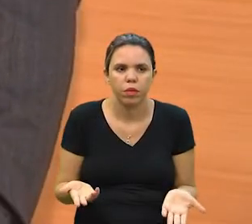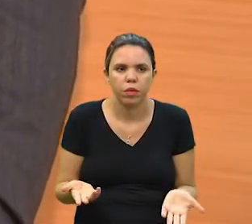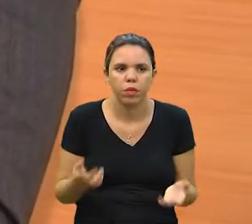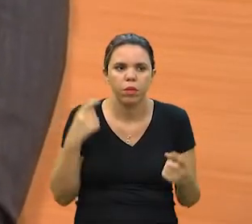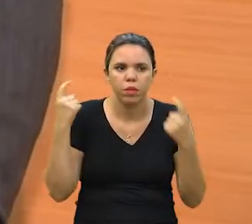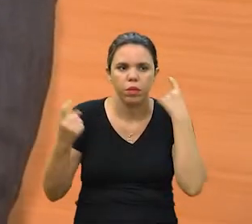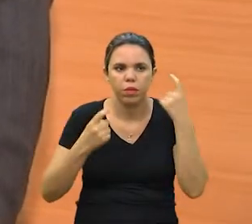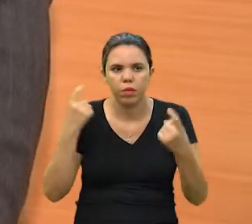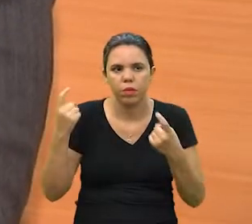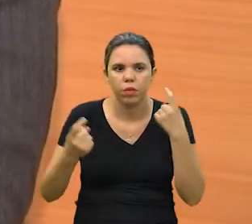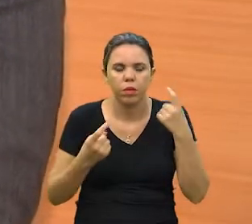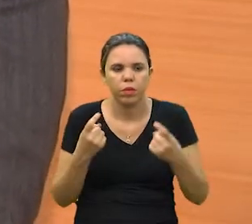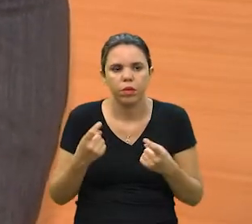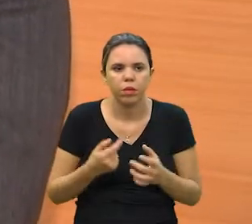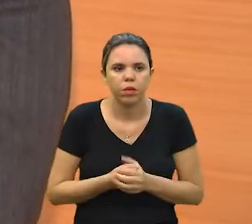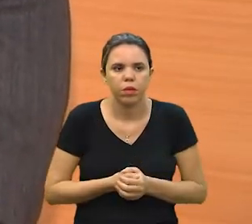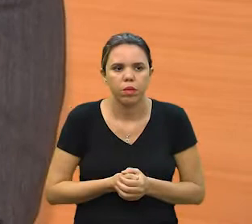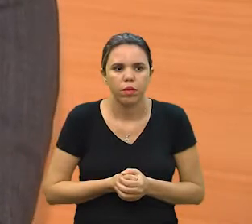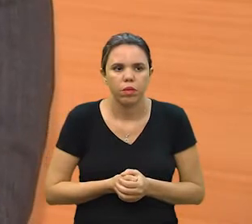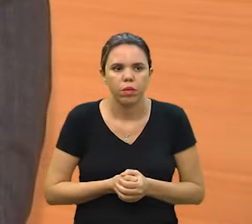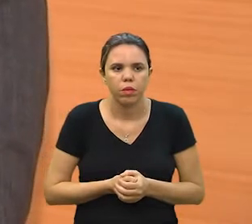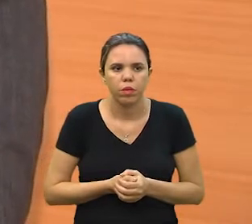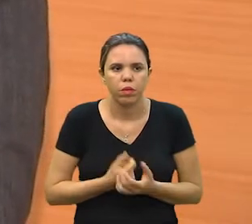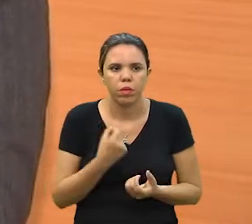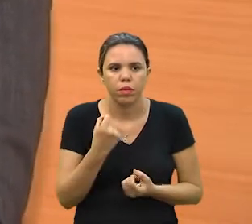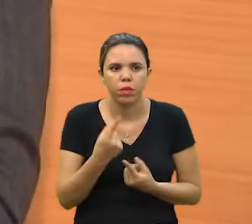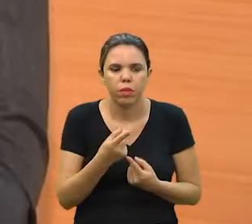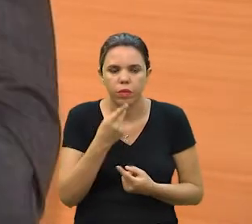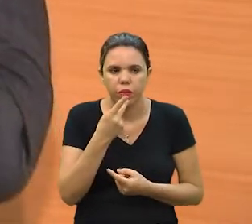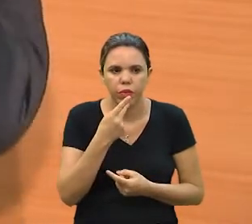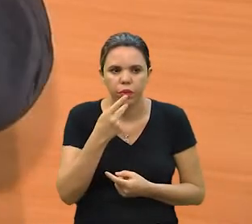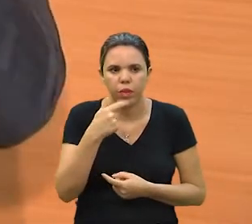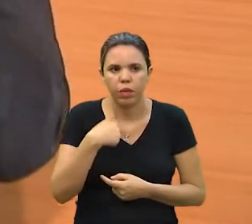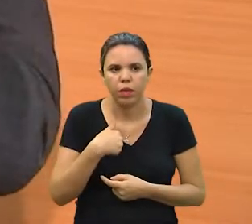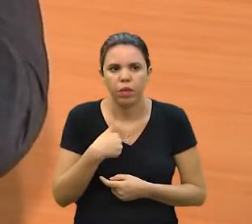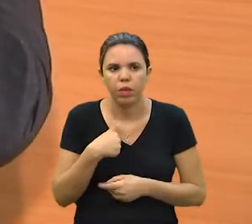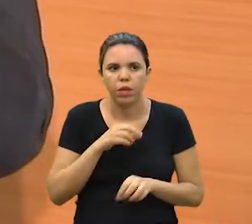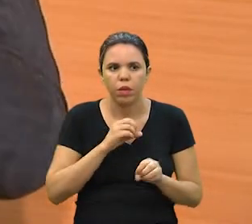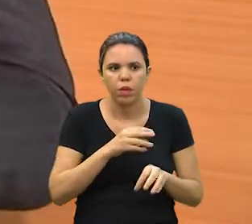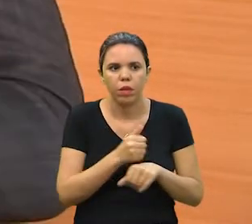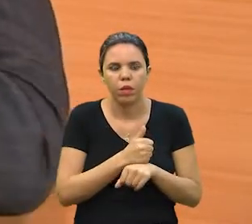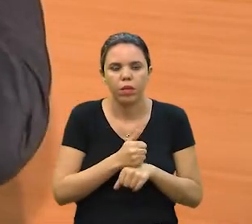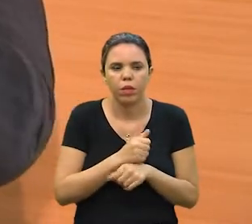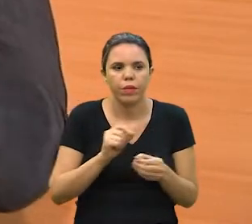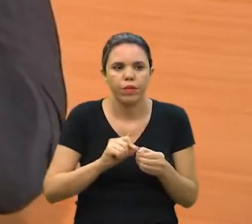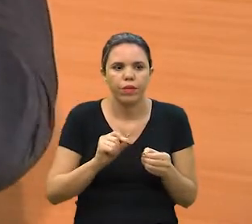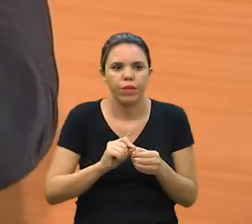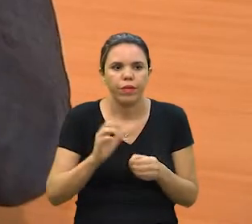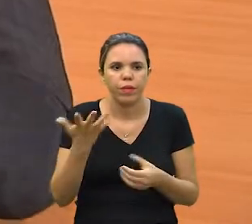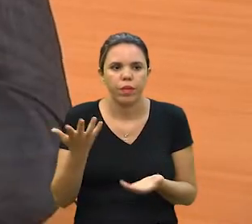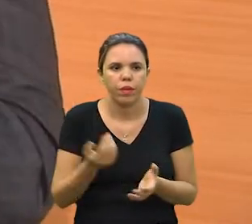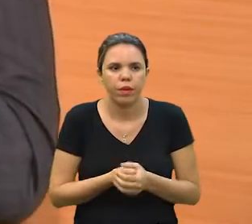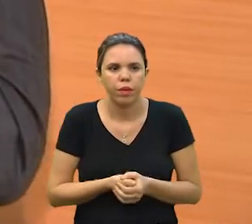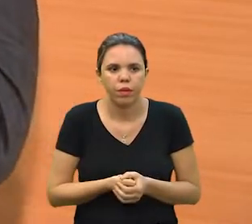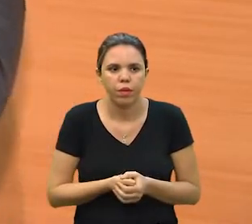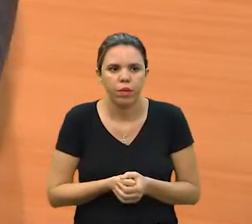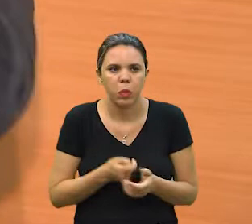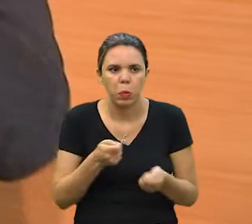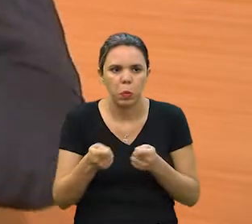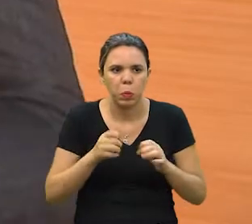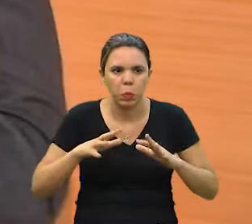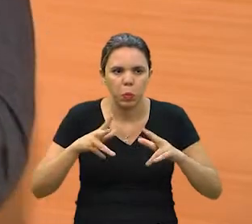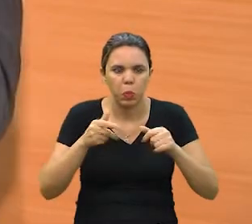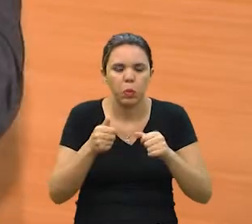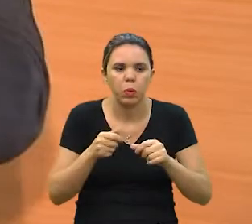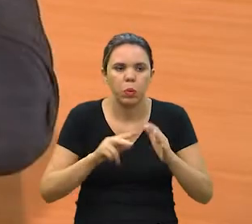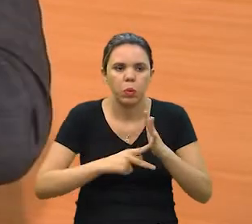isso é muito preocupante. Isso é algo assim que alguns podem bater no peito, porque eu sou da educação, eu faço, eu aconteço, controlo